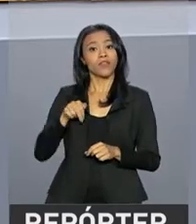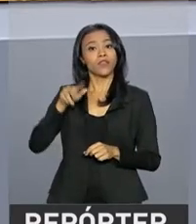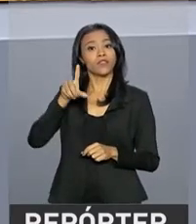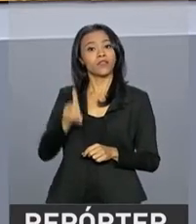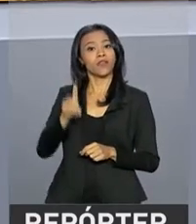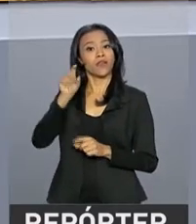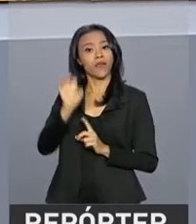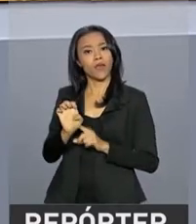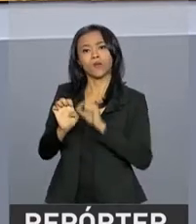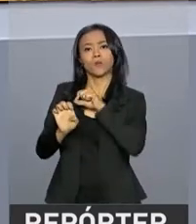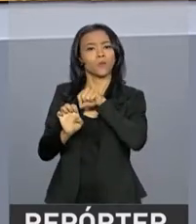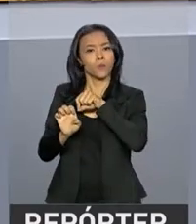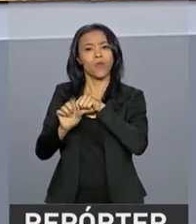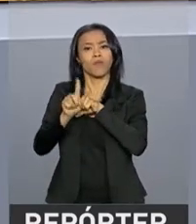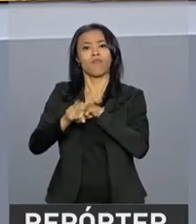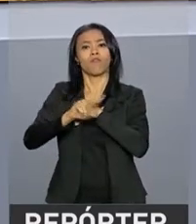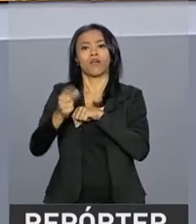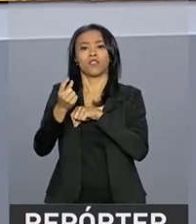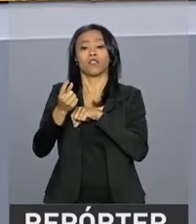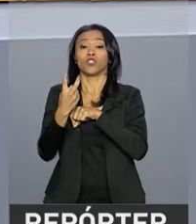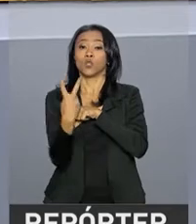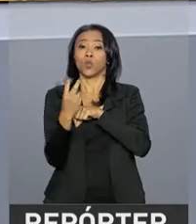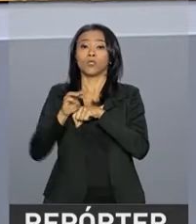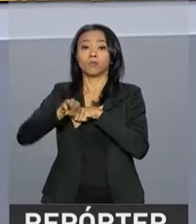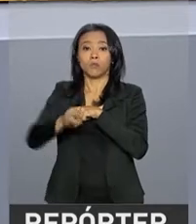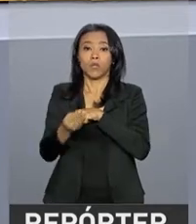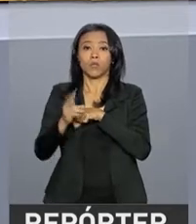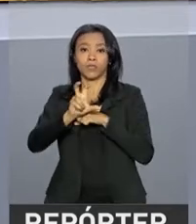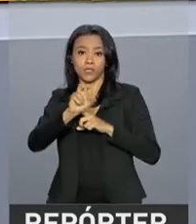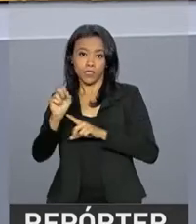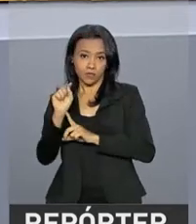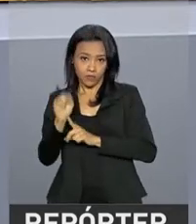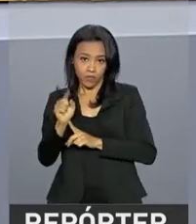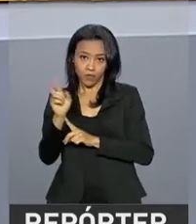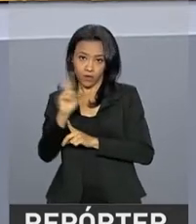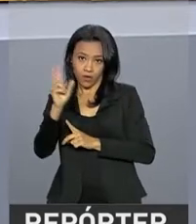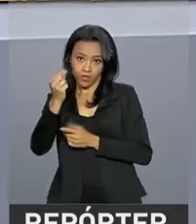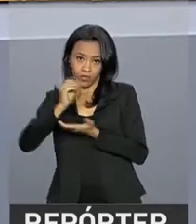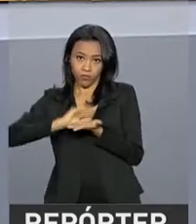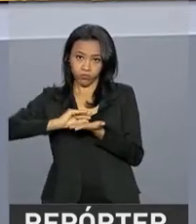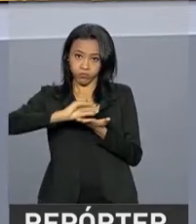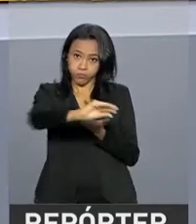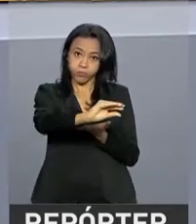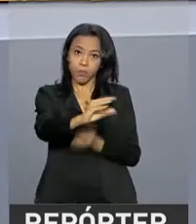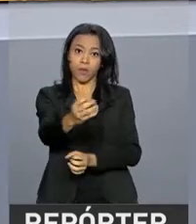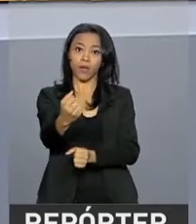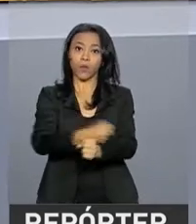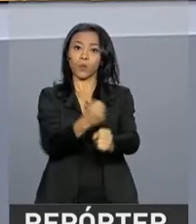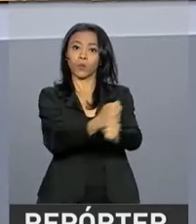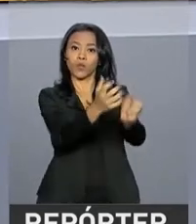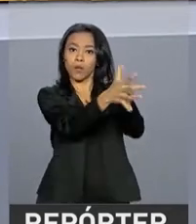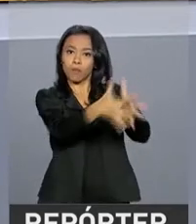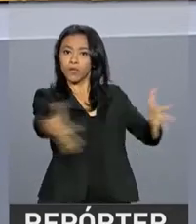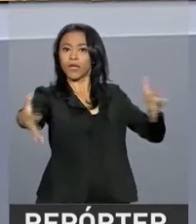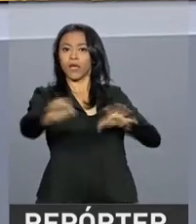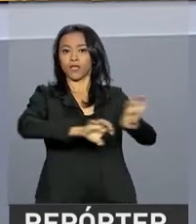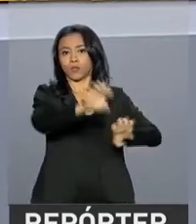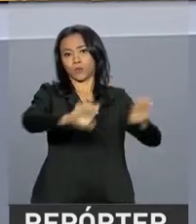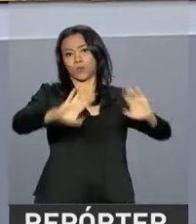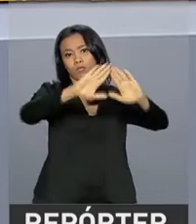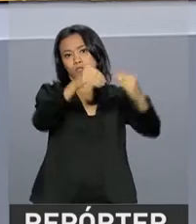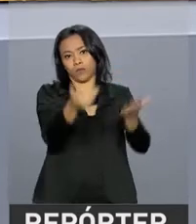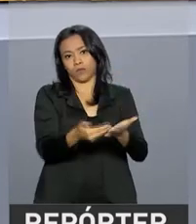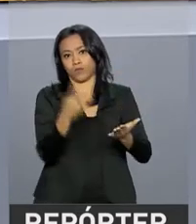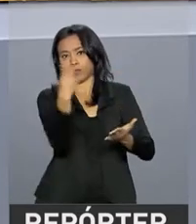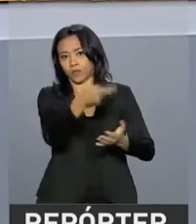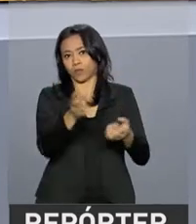fnde vai repassar dois milhões e quinhentos mil reais para a ampliação da infraestrutura escolar de boa vista